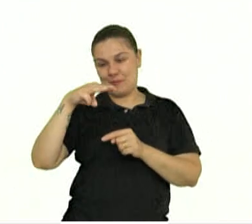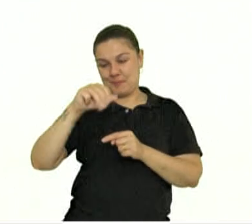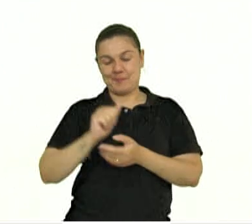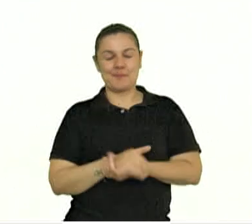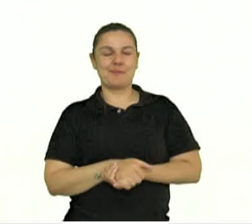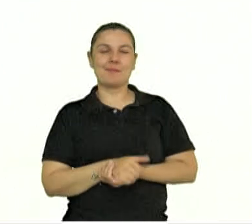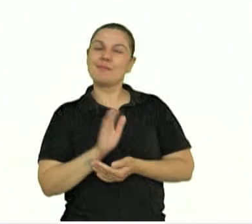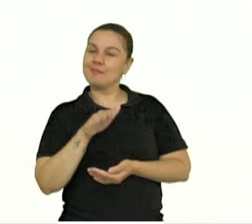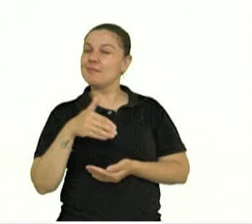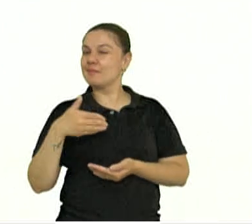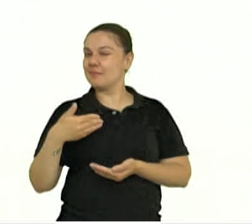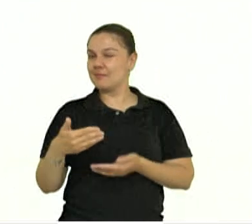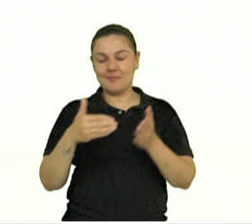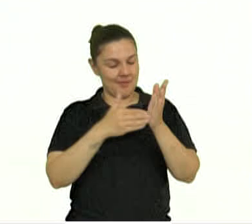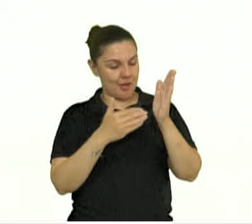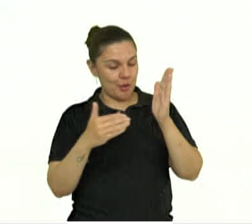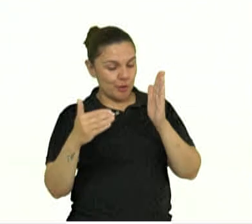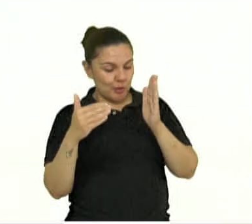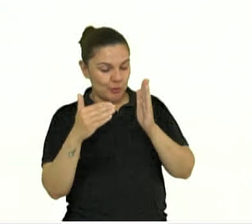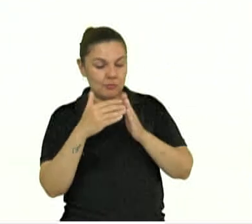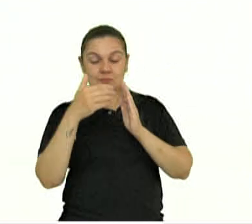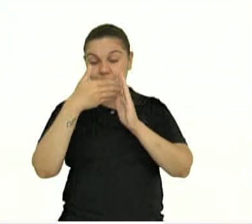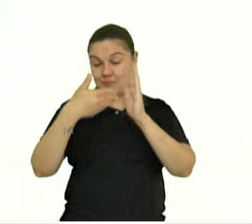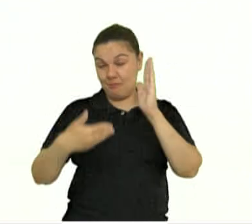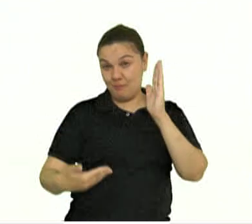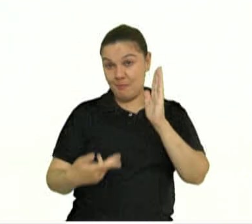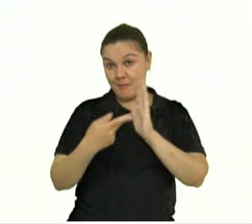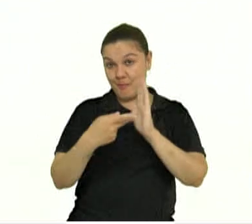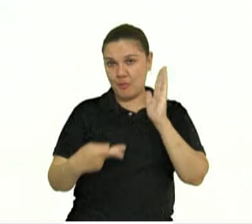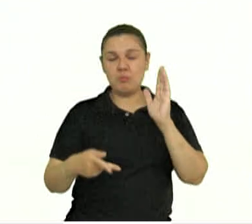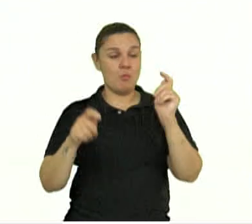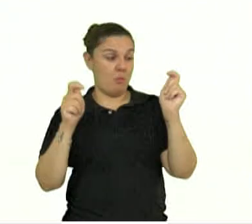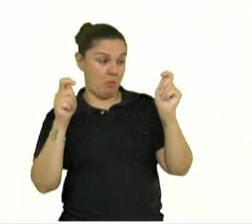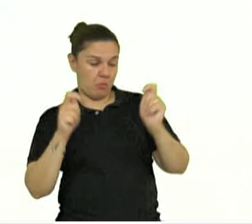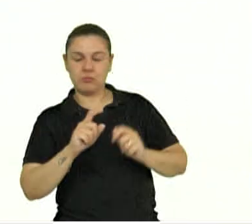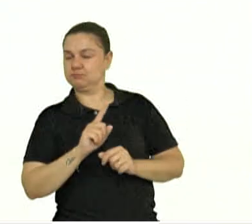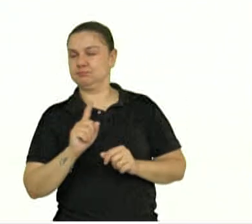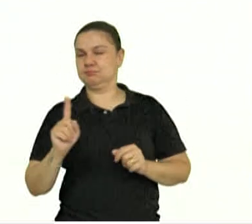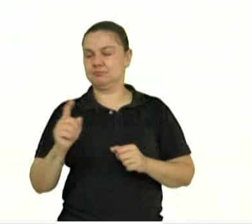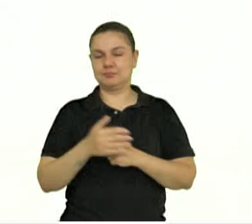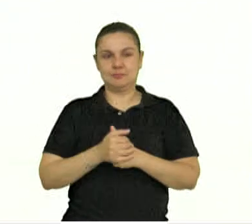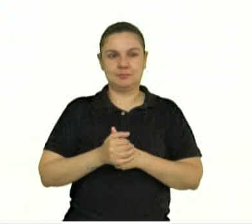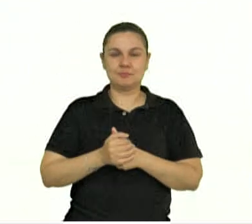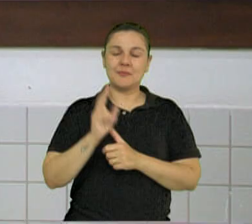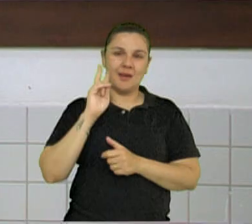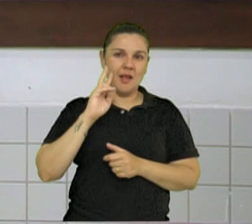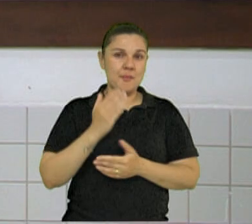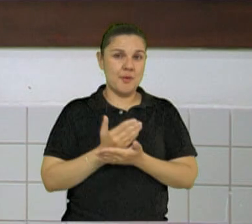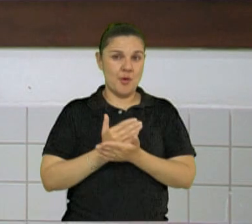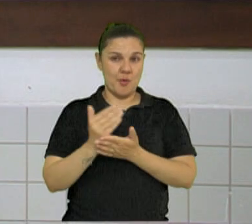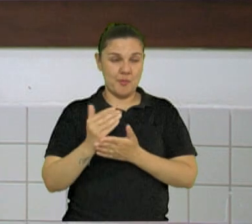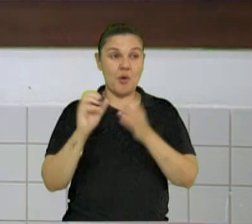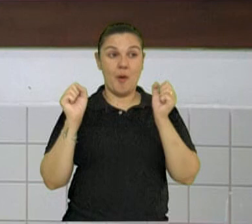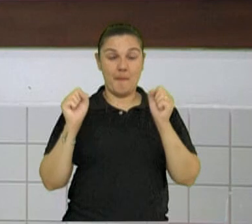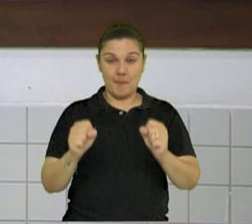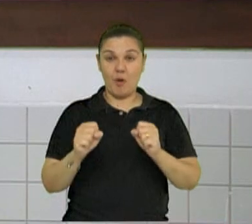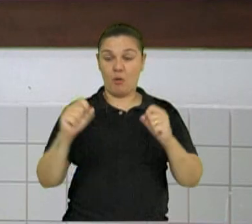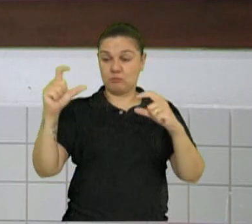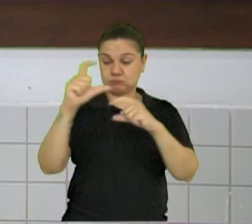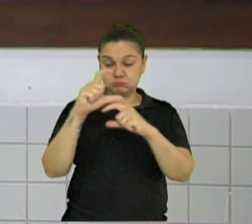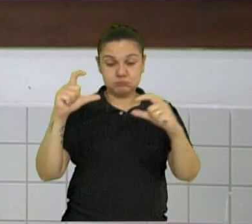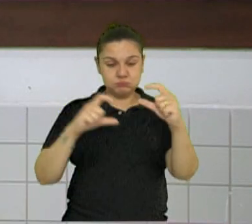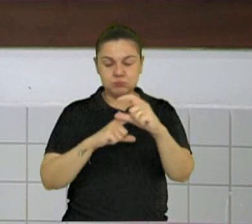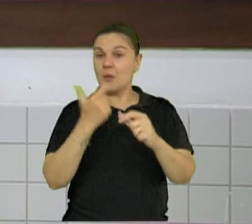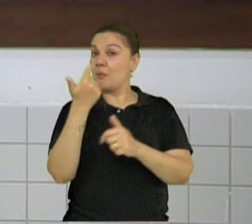Então, eu tenho tudo isso no meu poema. Pode ter rima ou não. Lembra lá no início? Pode ter estrofe ou